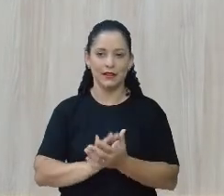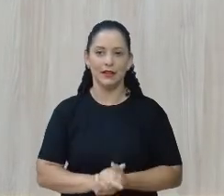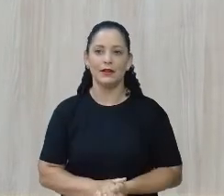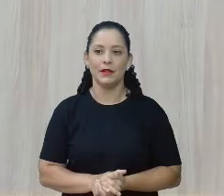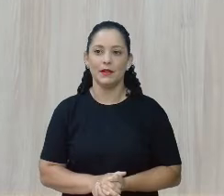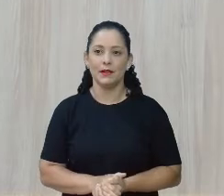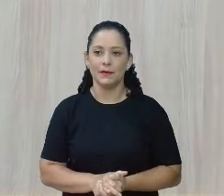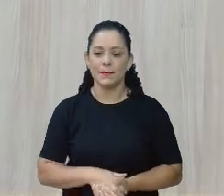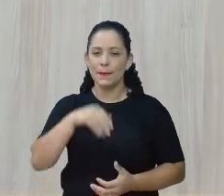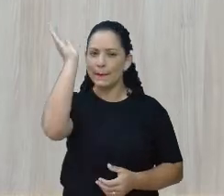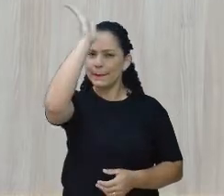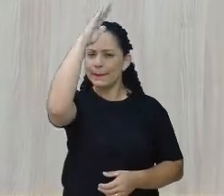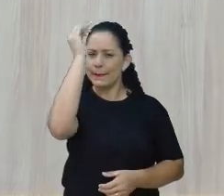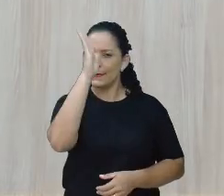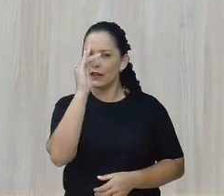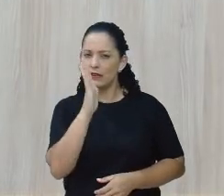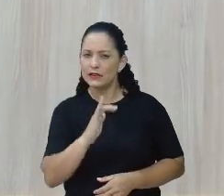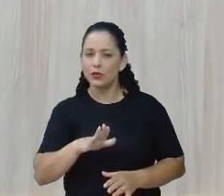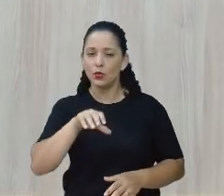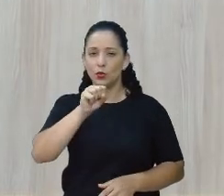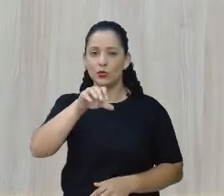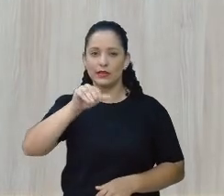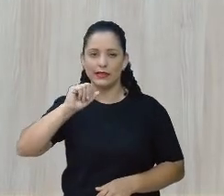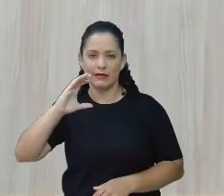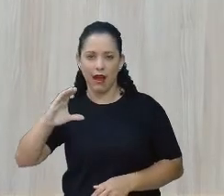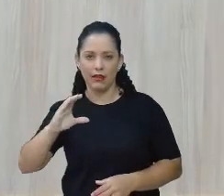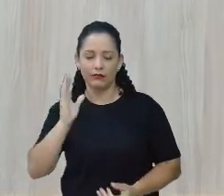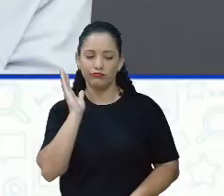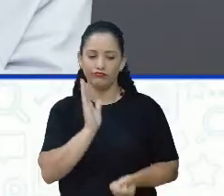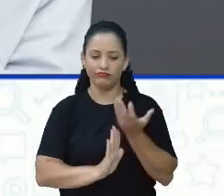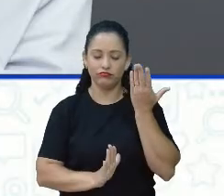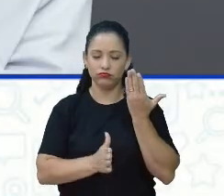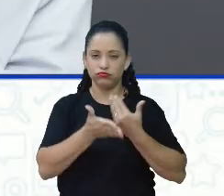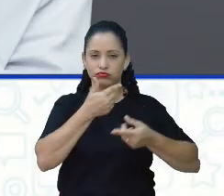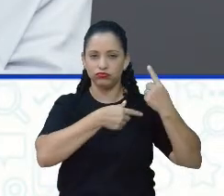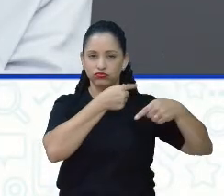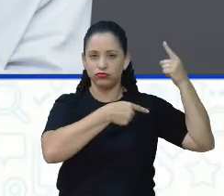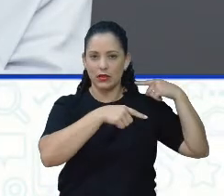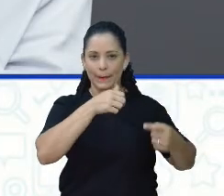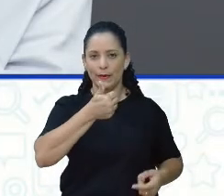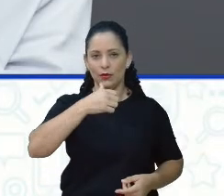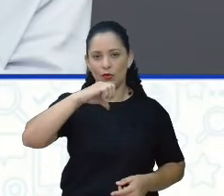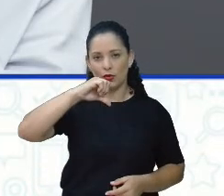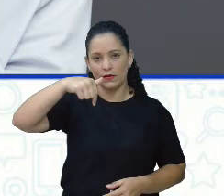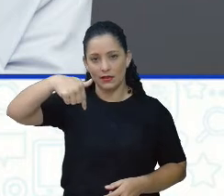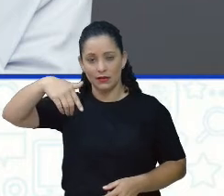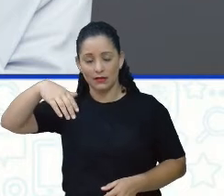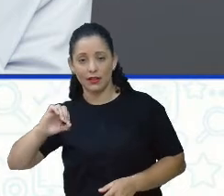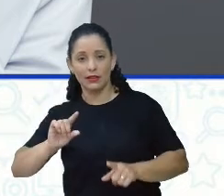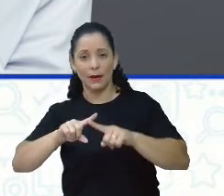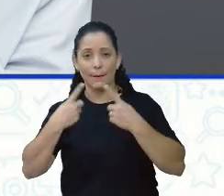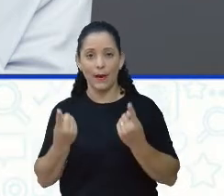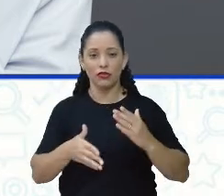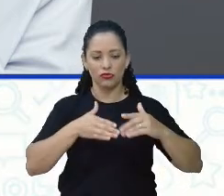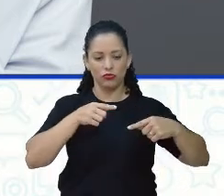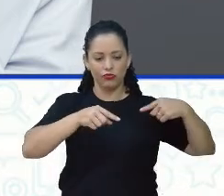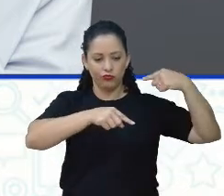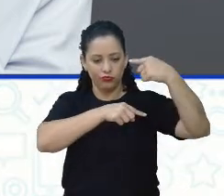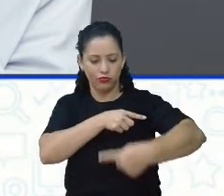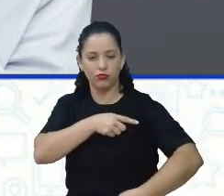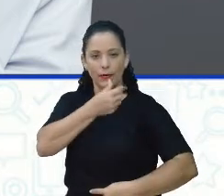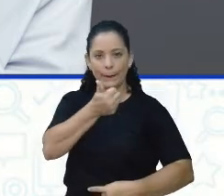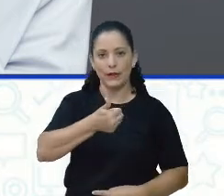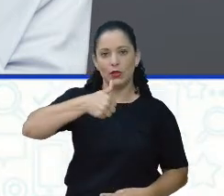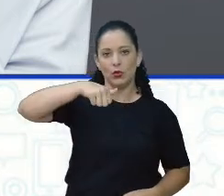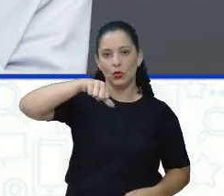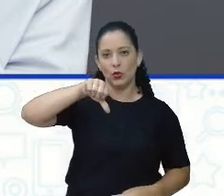No Brasil, o SAC, ele surge lá nos anos 70. Mas foi só nos anos 90, com a promulgação da Lei